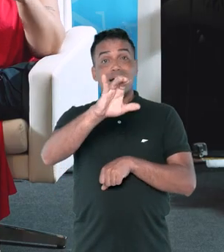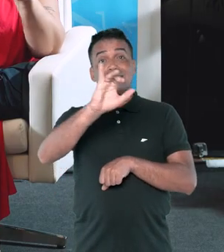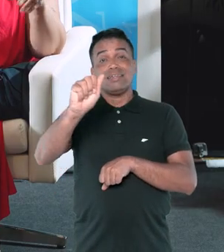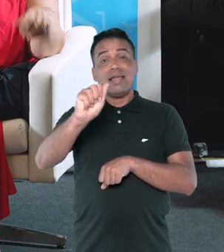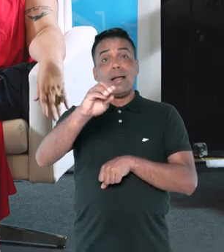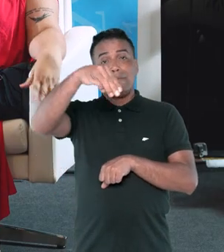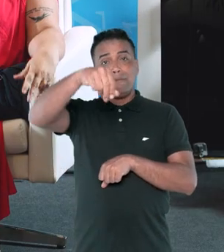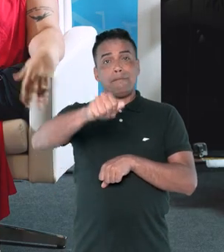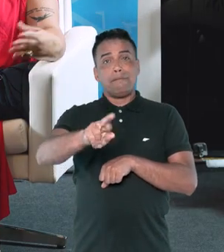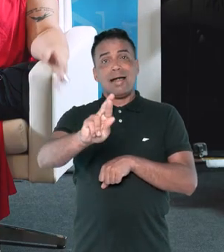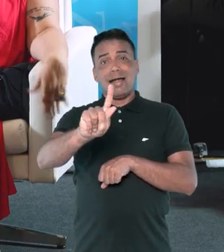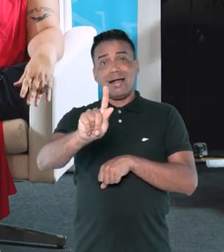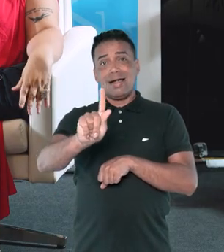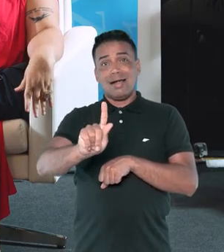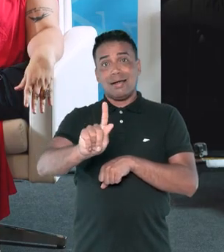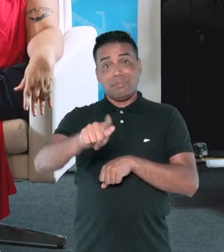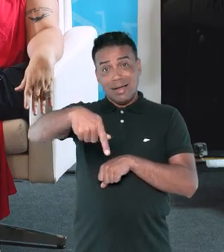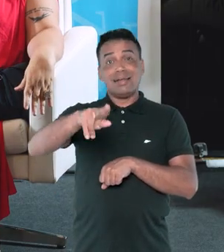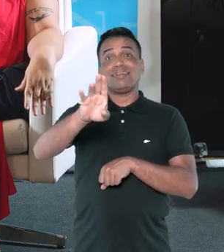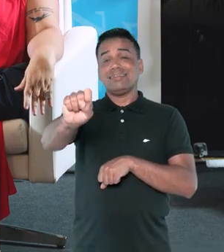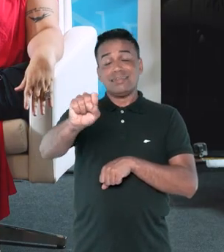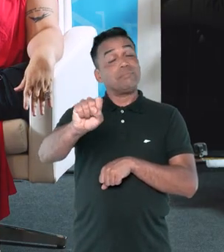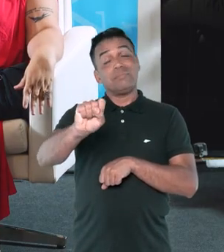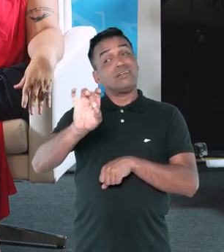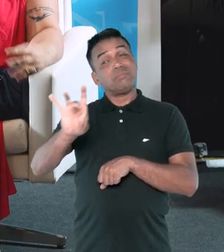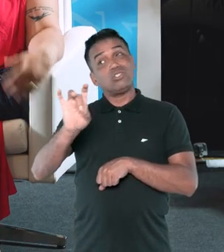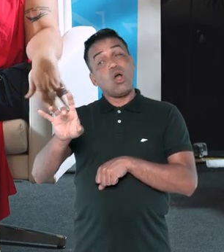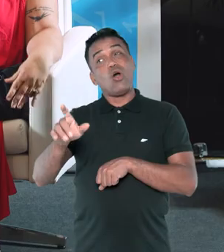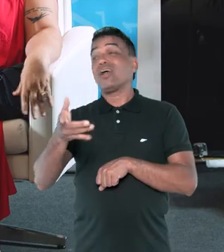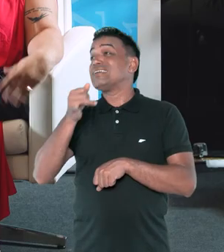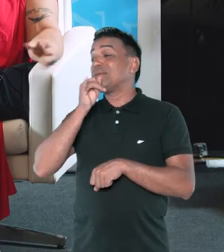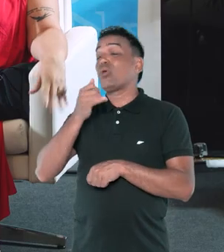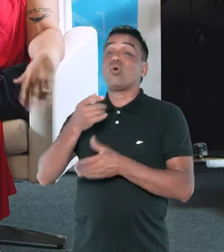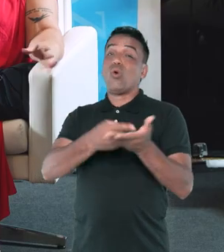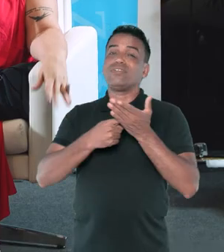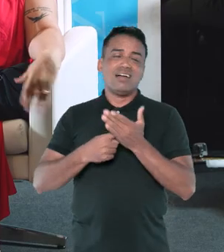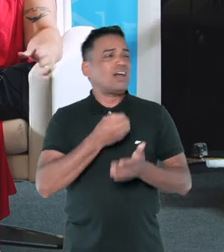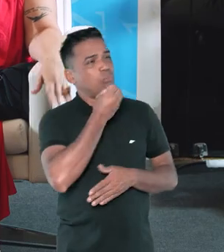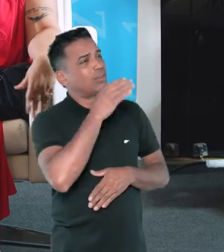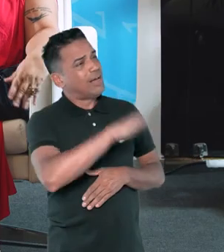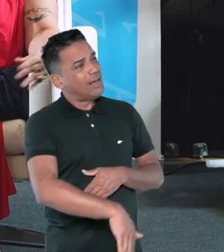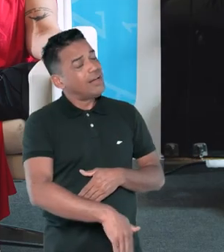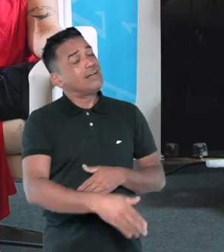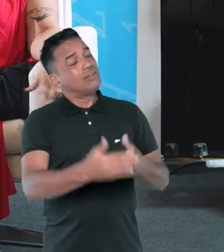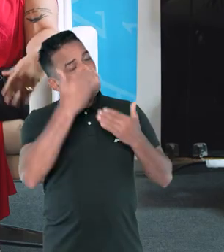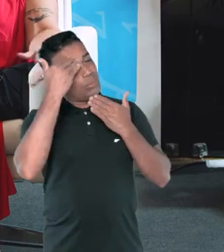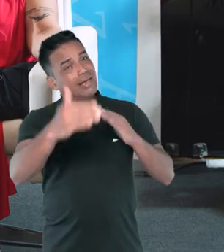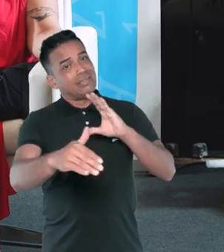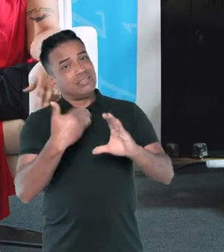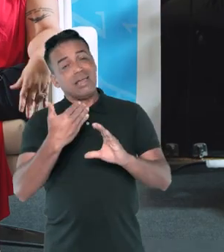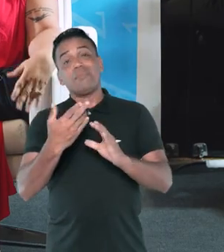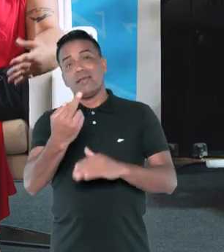boa tarde, muito obrigada pelo interesse, mas esse curso é para convidados. Aí eu respondi, boa tarde, que bom, muito obrigado por responder, mas